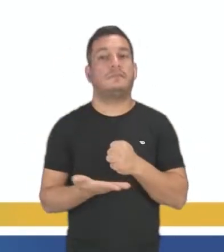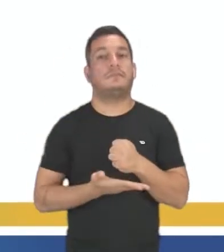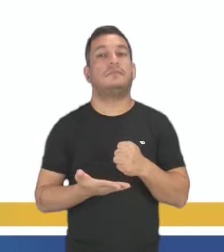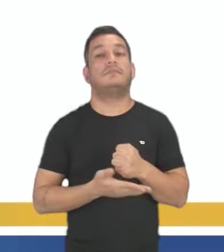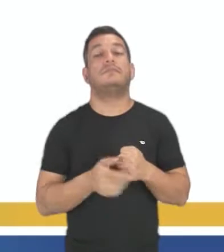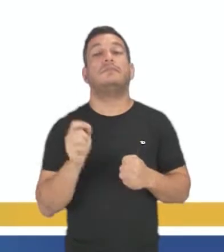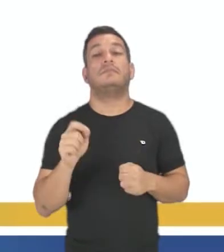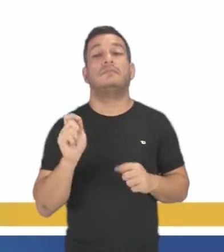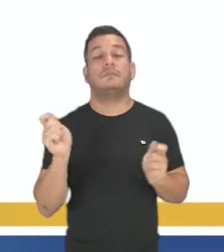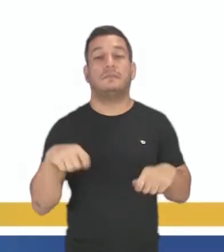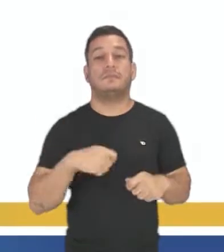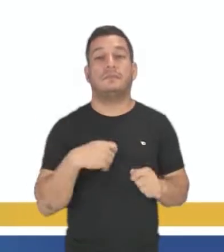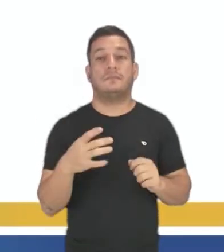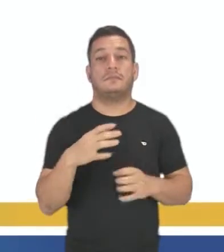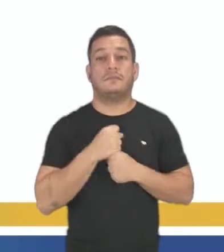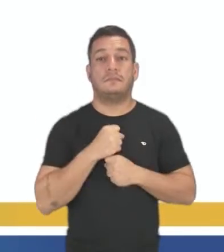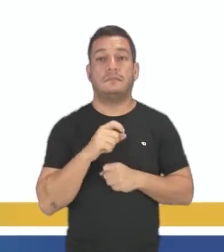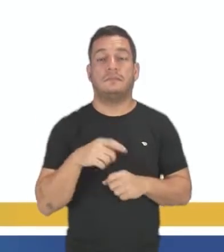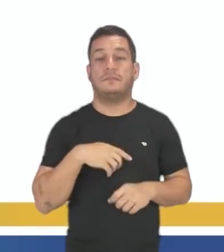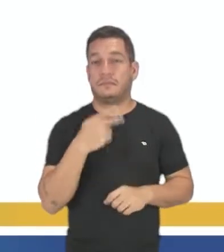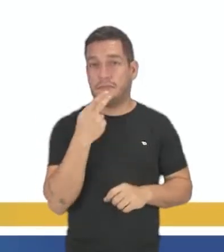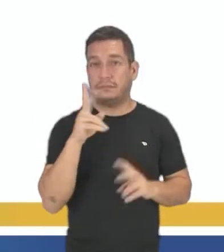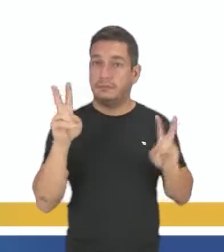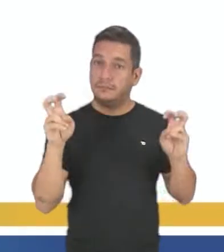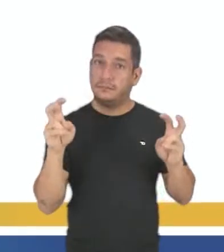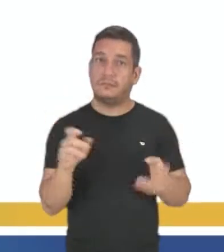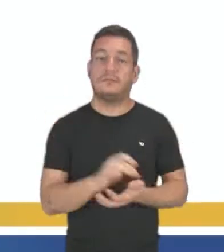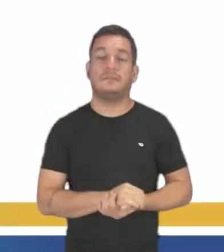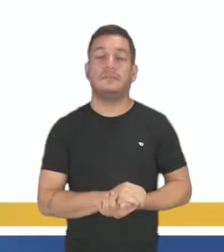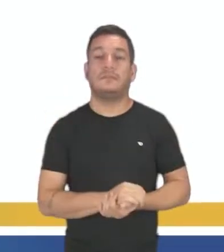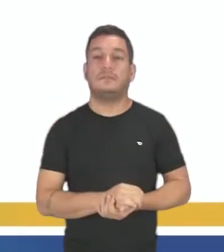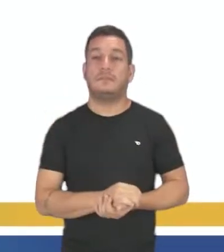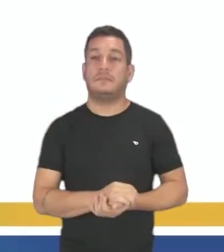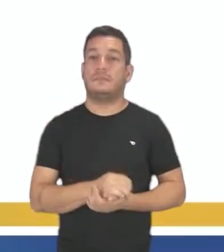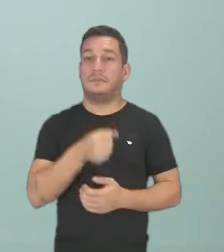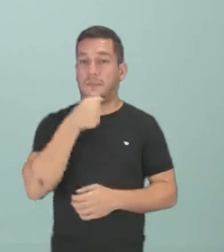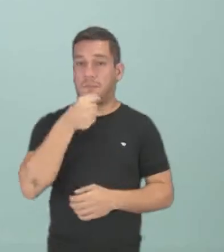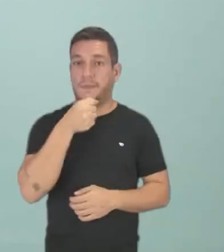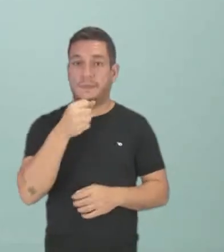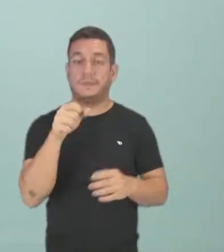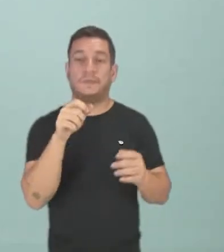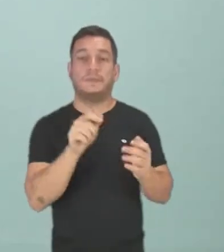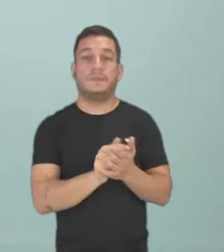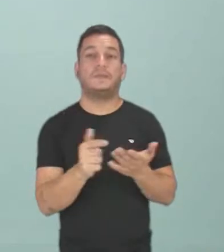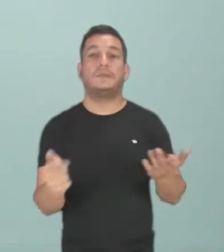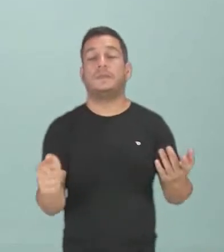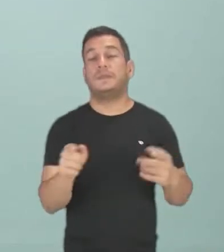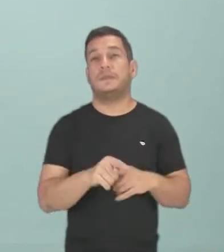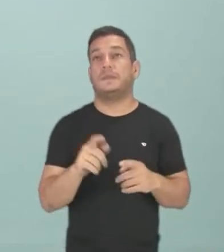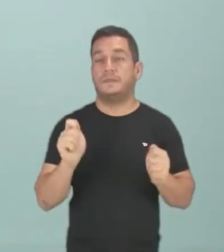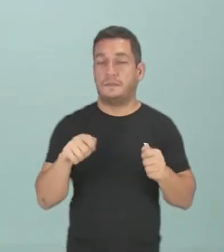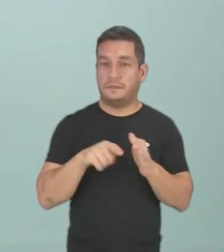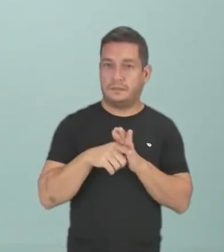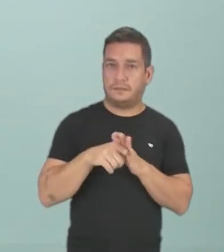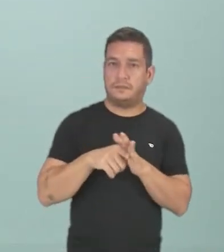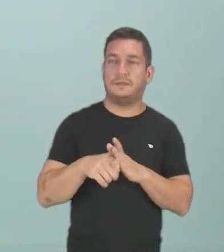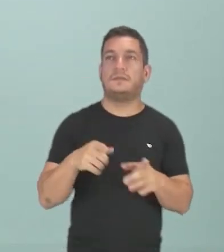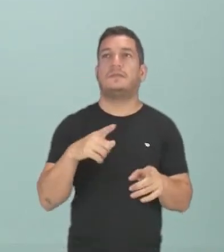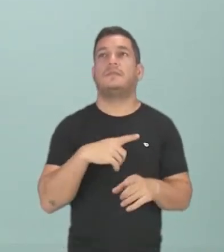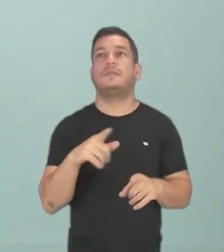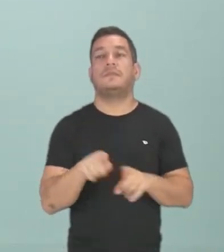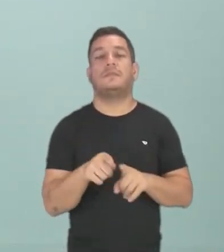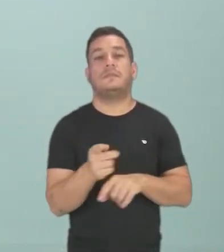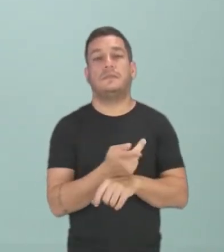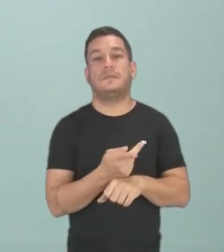embasamento tenha essa propriedade para falar sobre o tema. O jornalista, por sua vez, ele há que pesquisar, ele tem